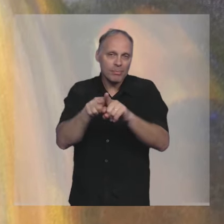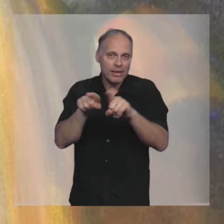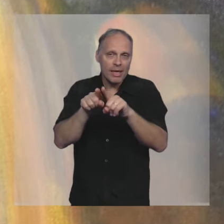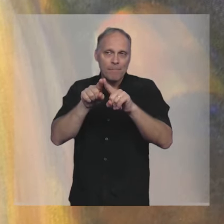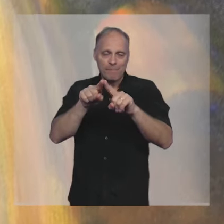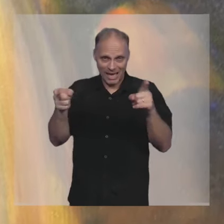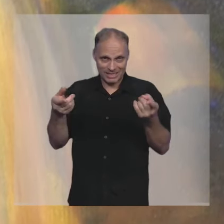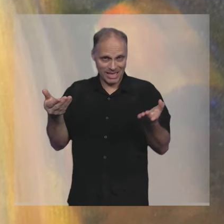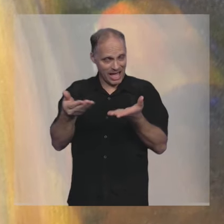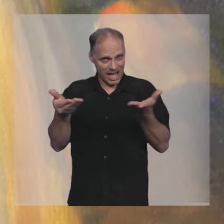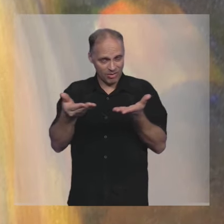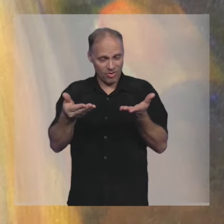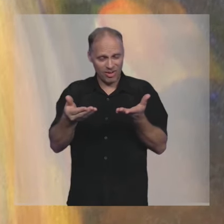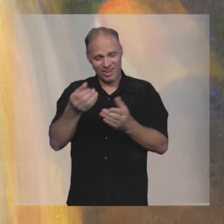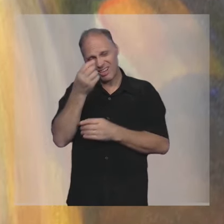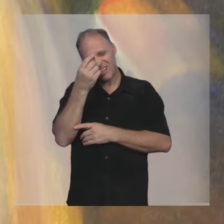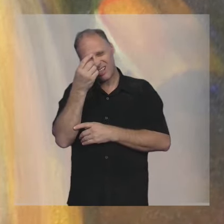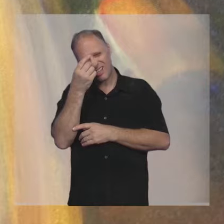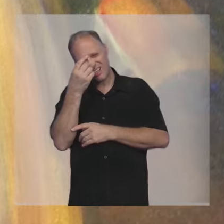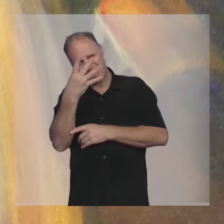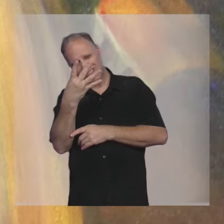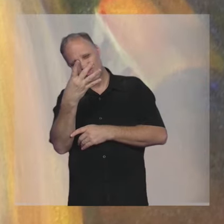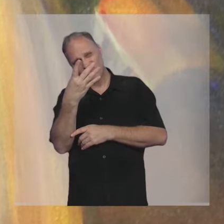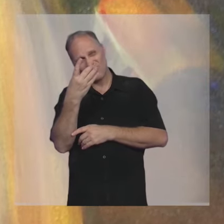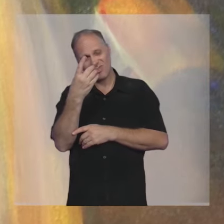E agora, em